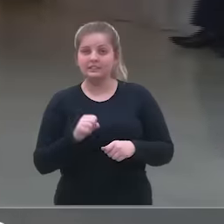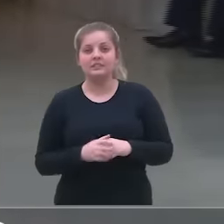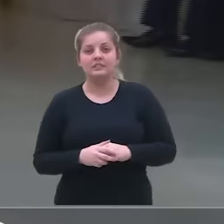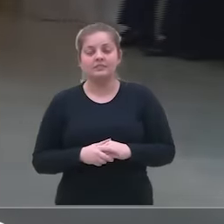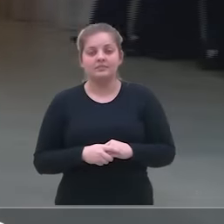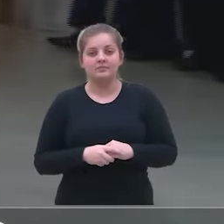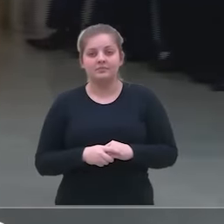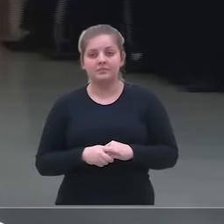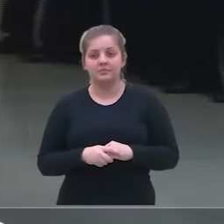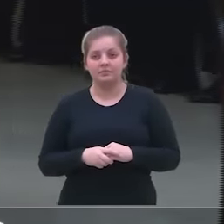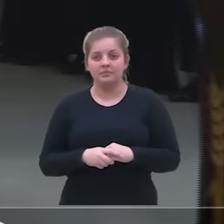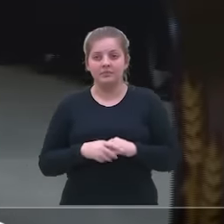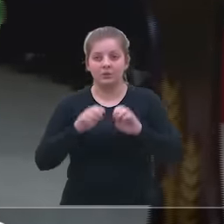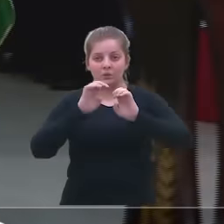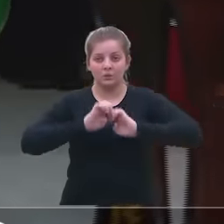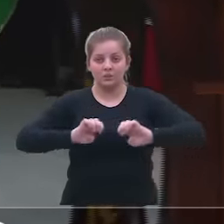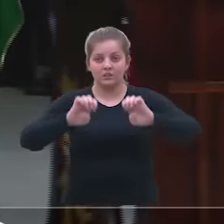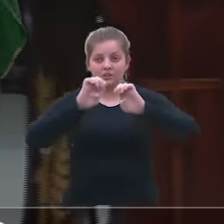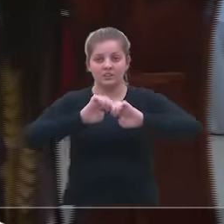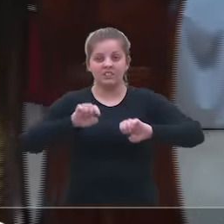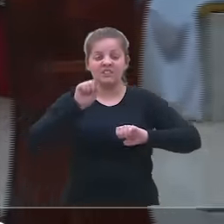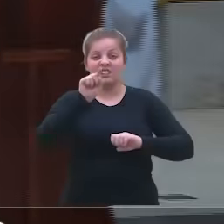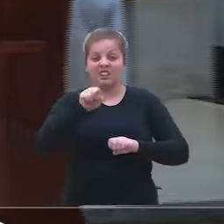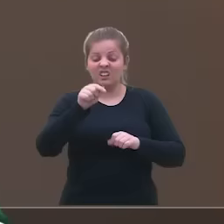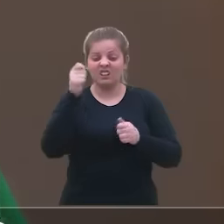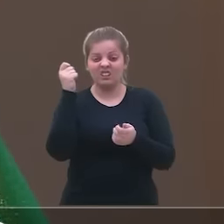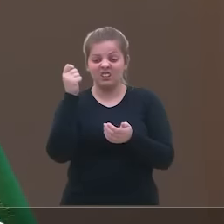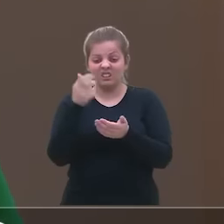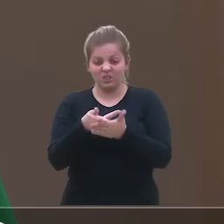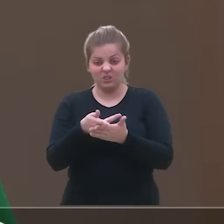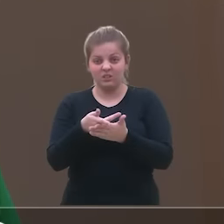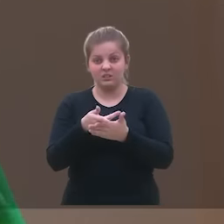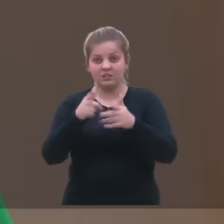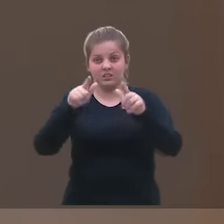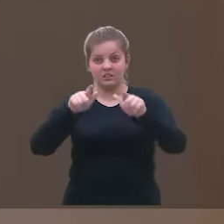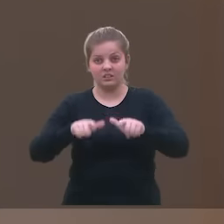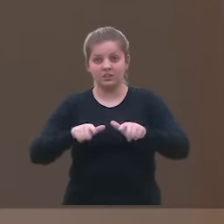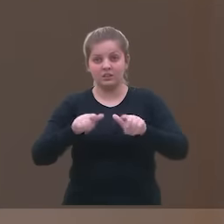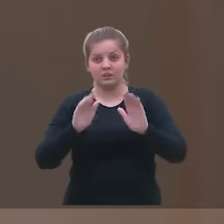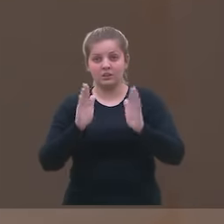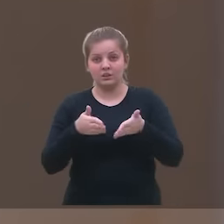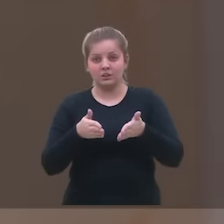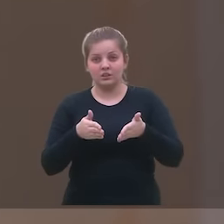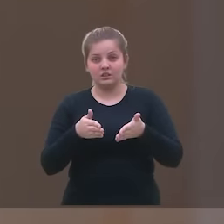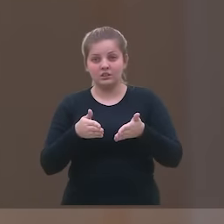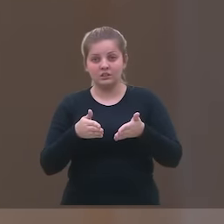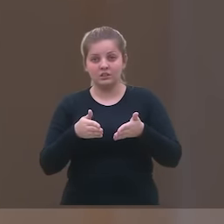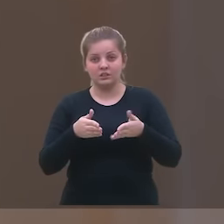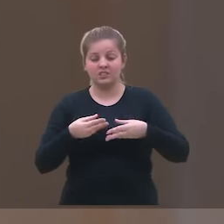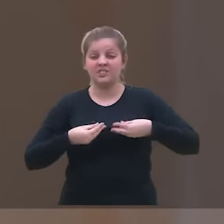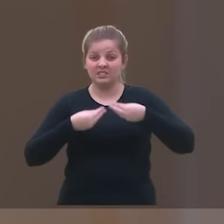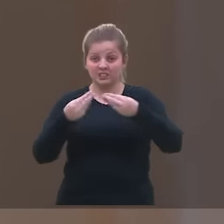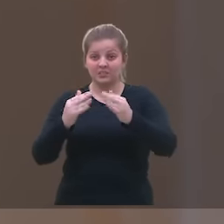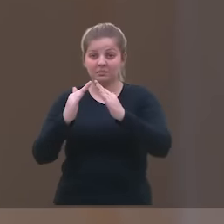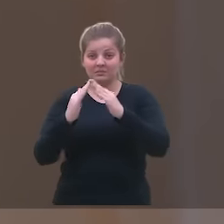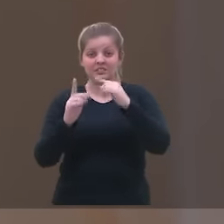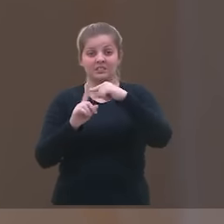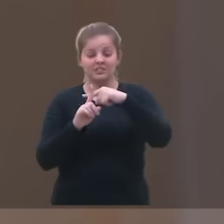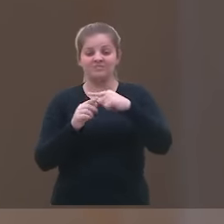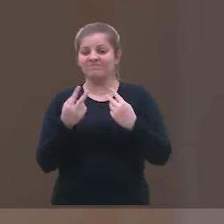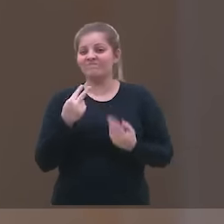expandindo os evangélicos vão lá e compram terreno hoje a Prefeitura não pode mais dar pra igreja nós